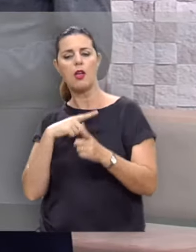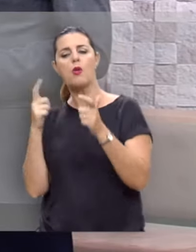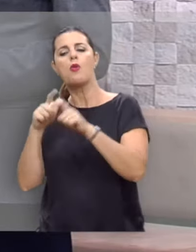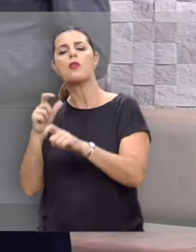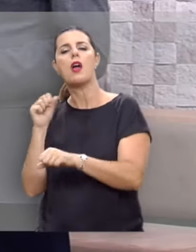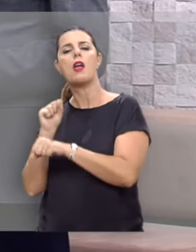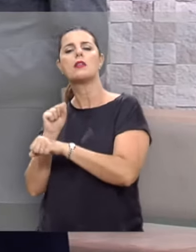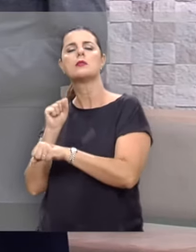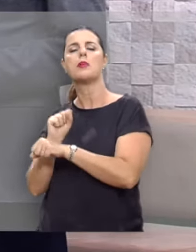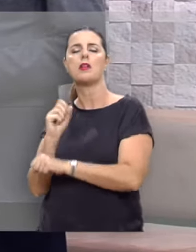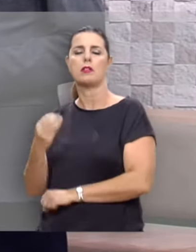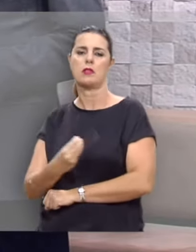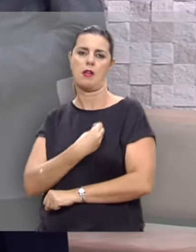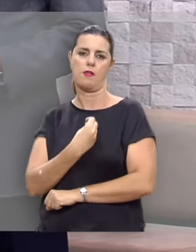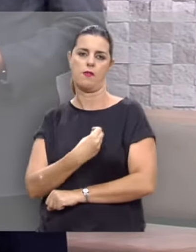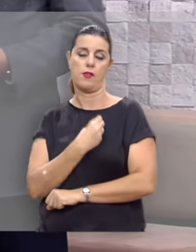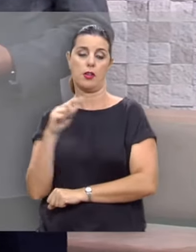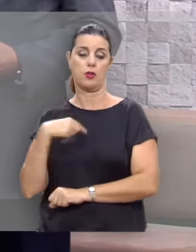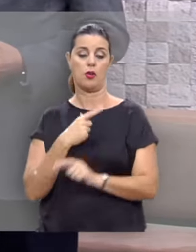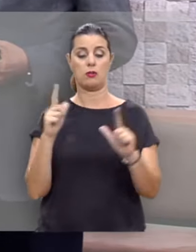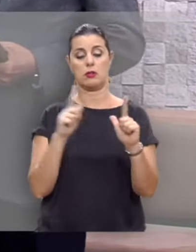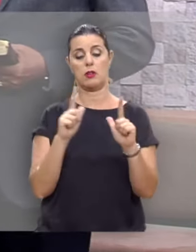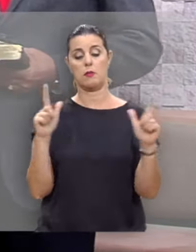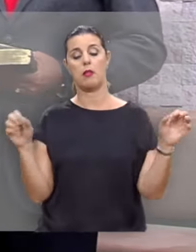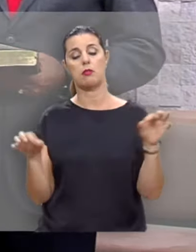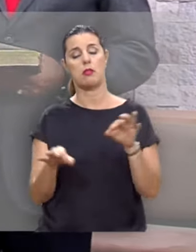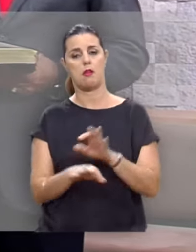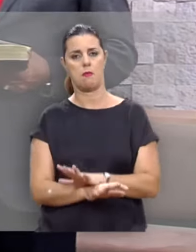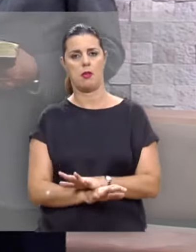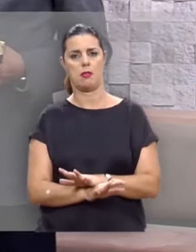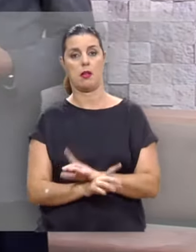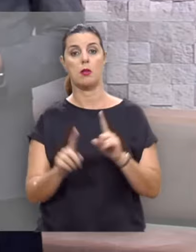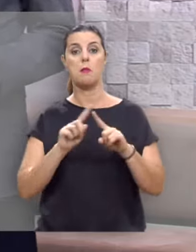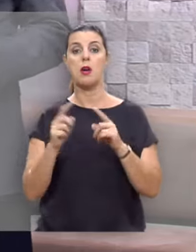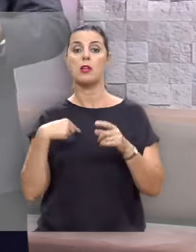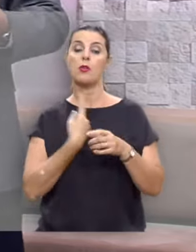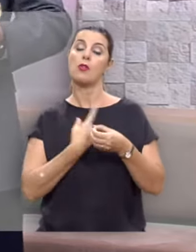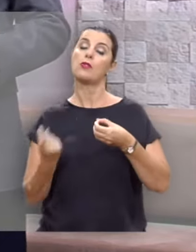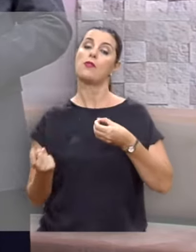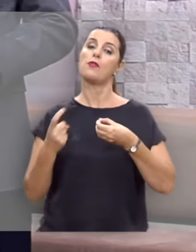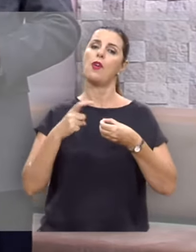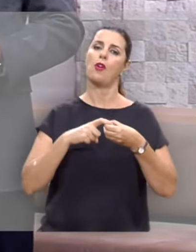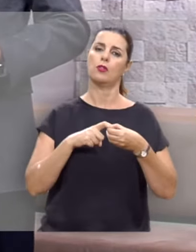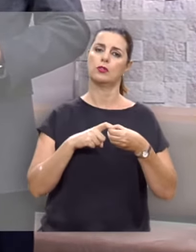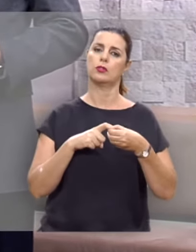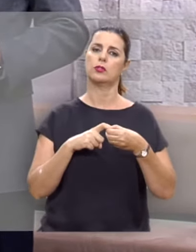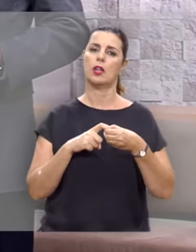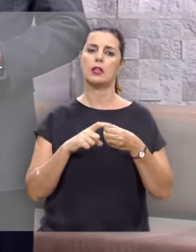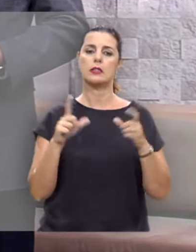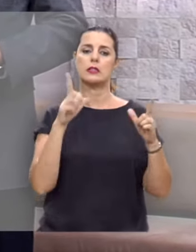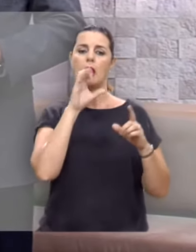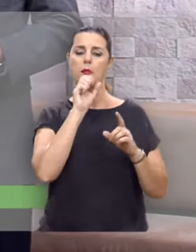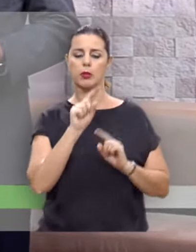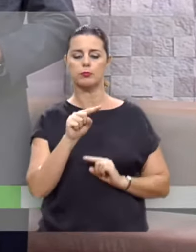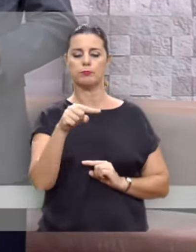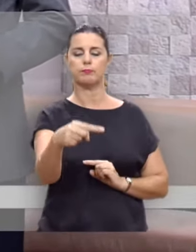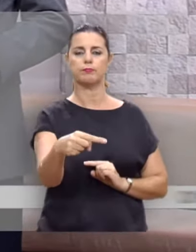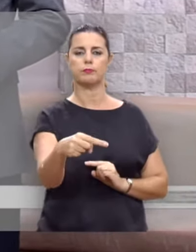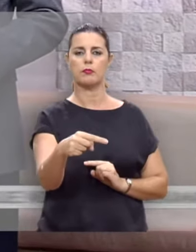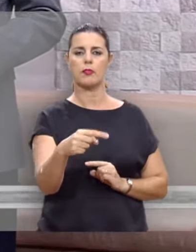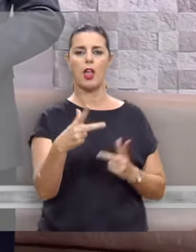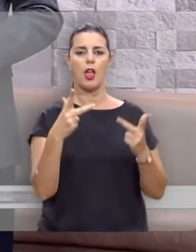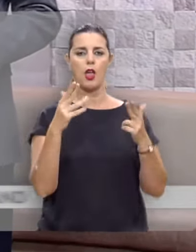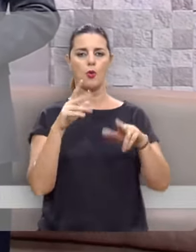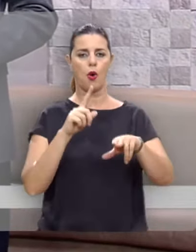de esperança e de vida. É verdade. O nosso programa está encerrando, mas nós voltaremos, se Deus permitir, no próximo